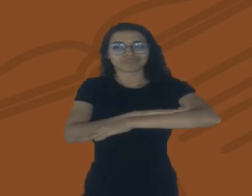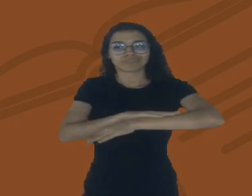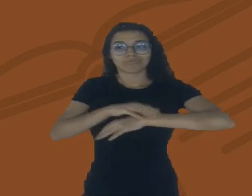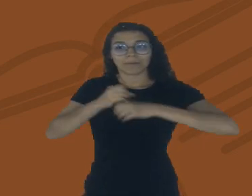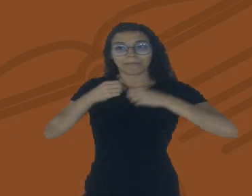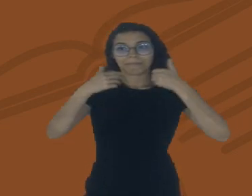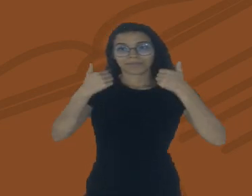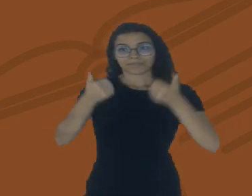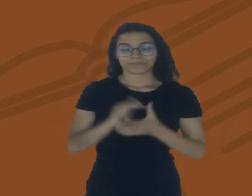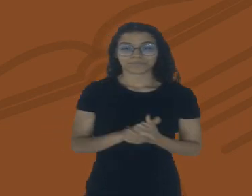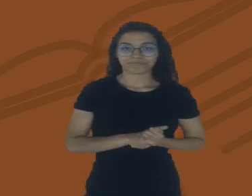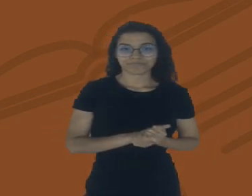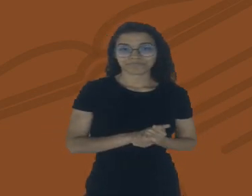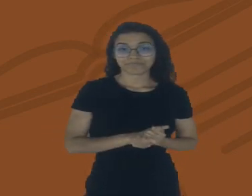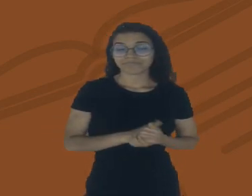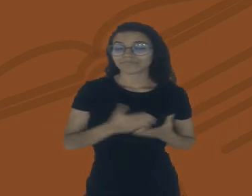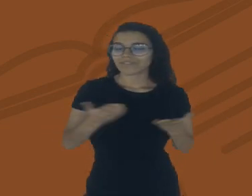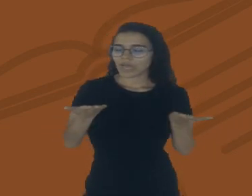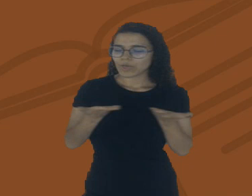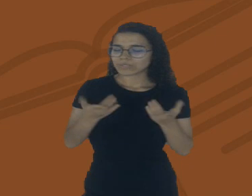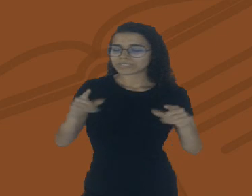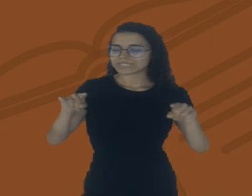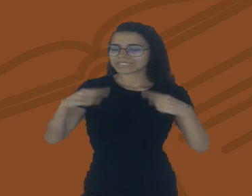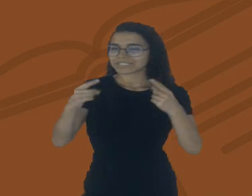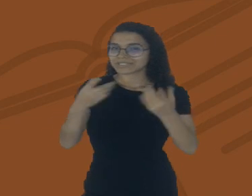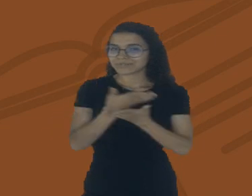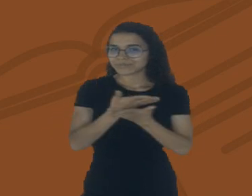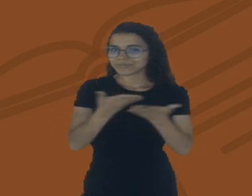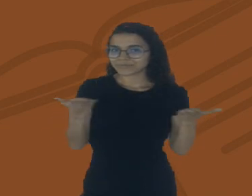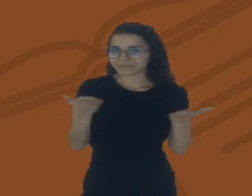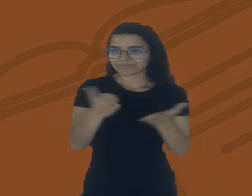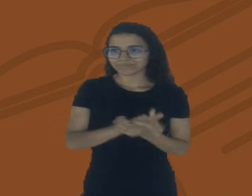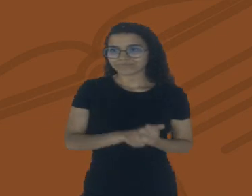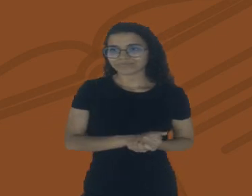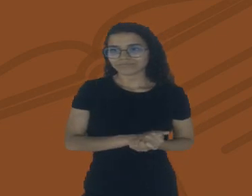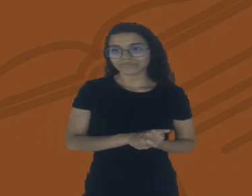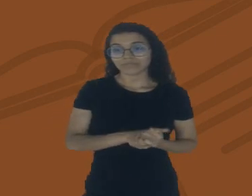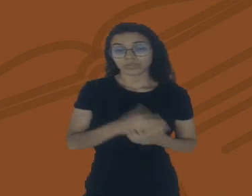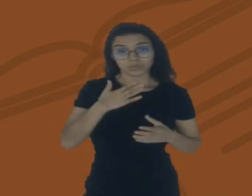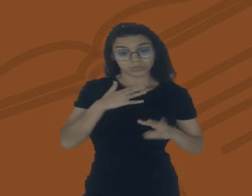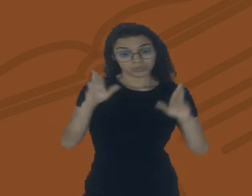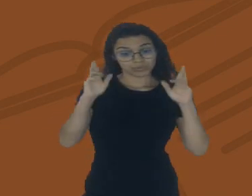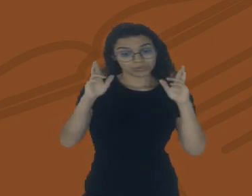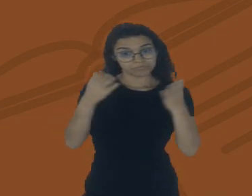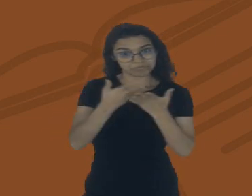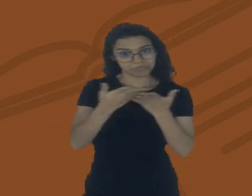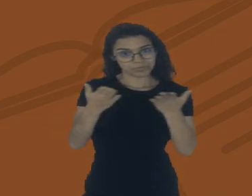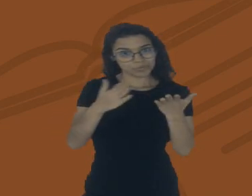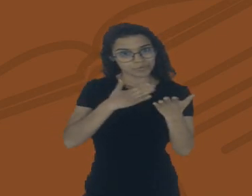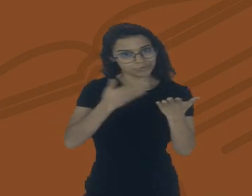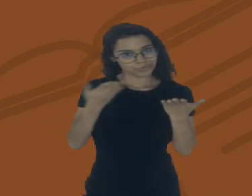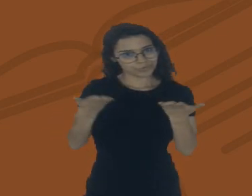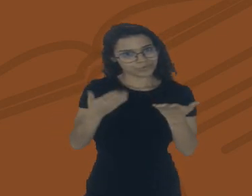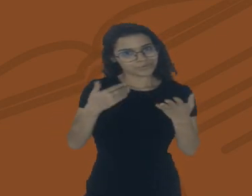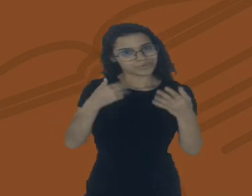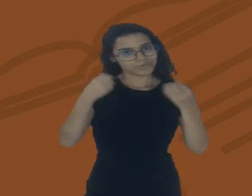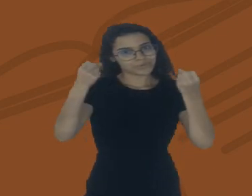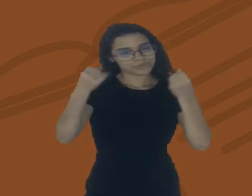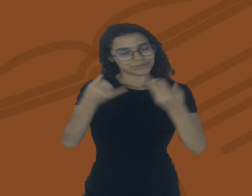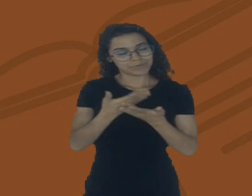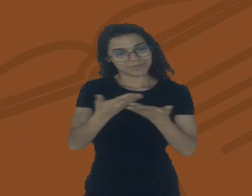top. E como desafio da semana, né? Eu espero que vocês já tenham gostado das explicações aí.